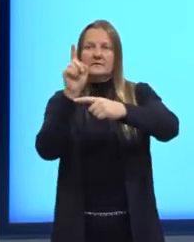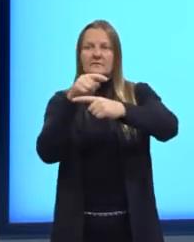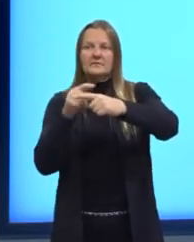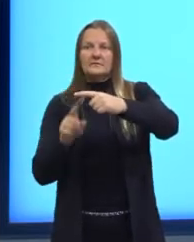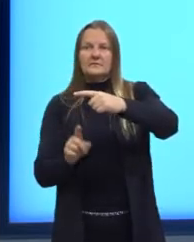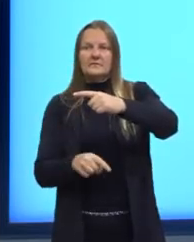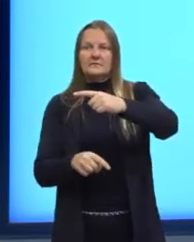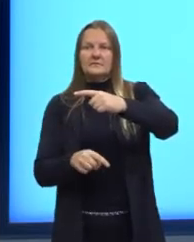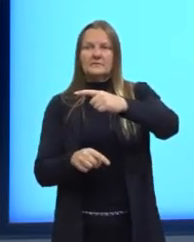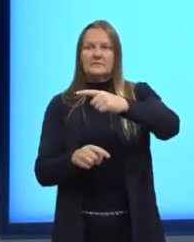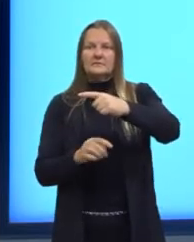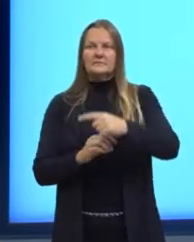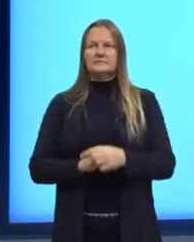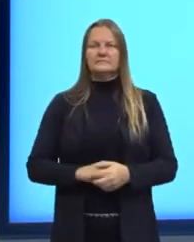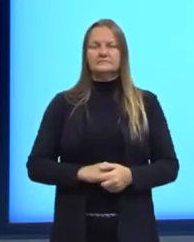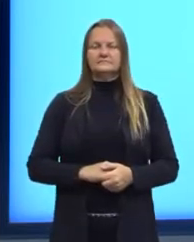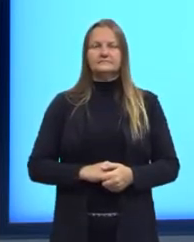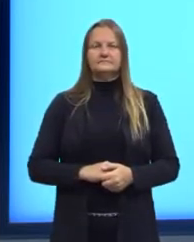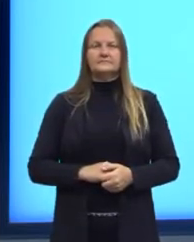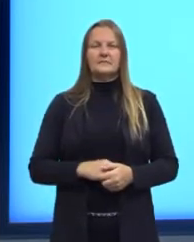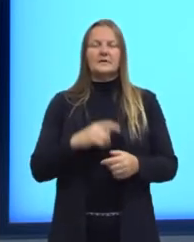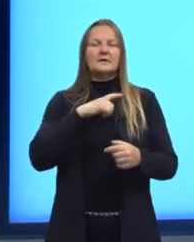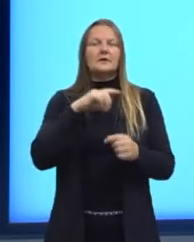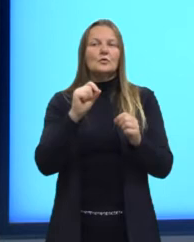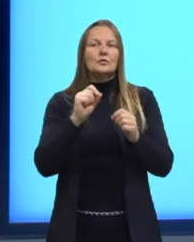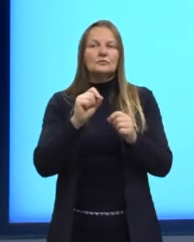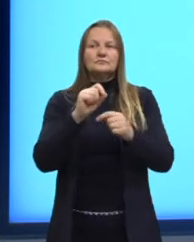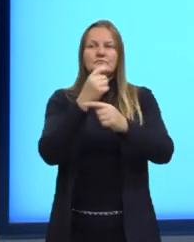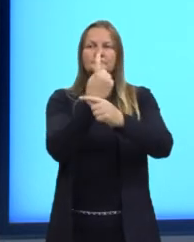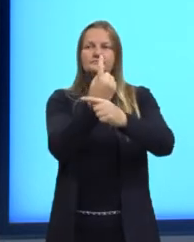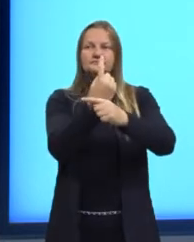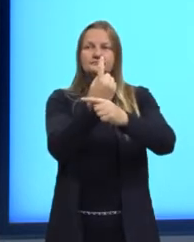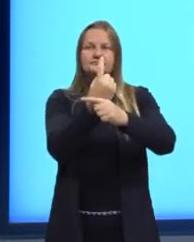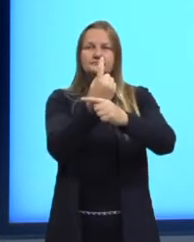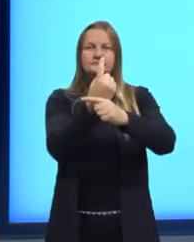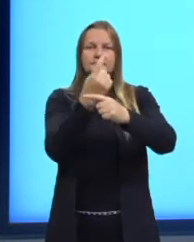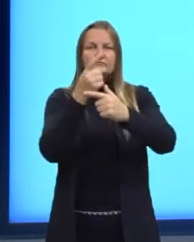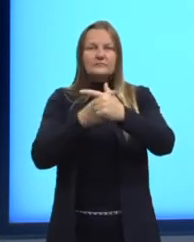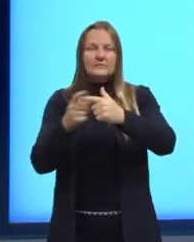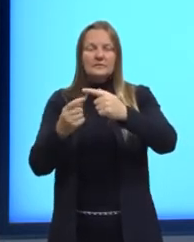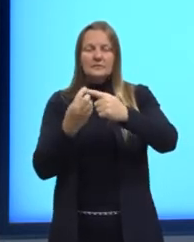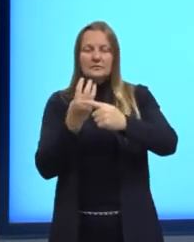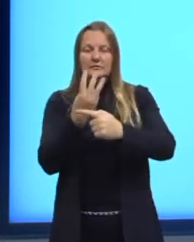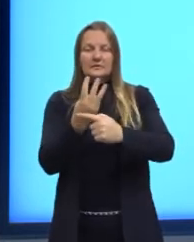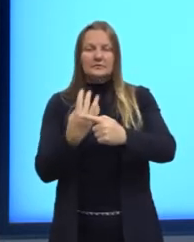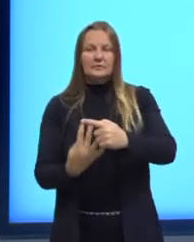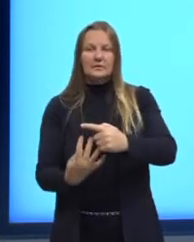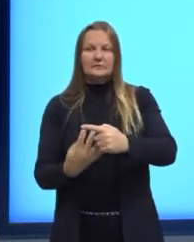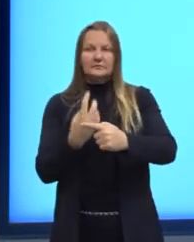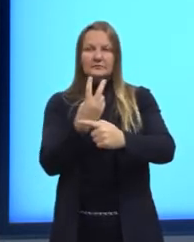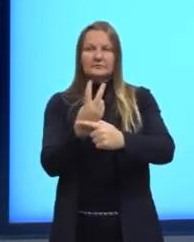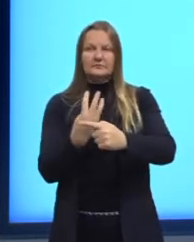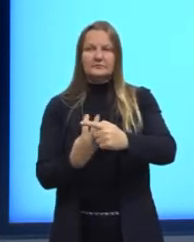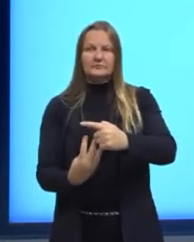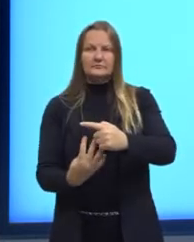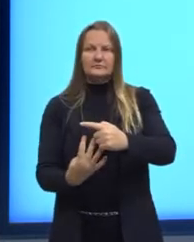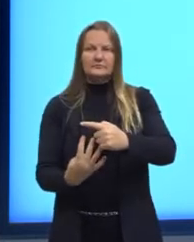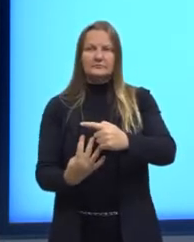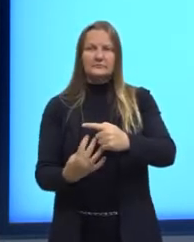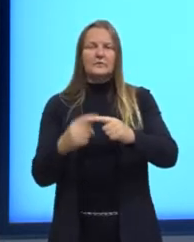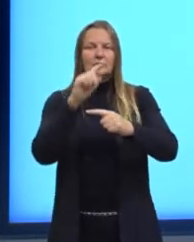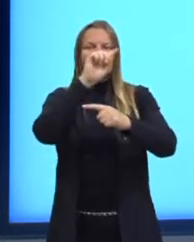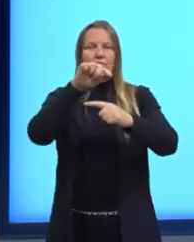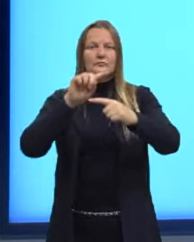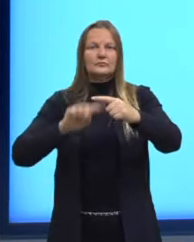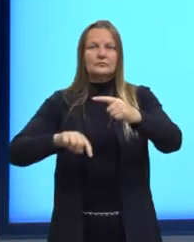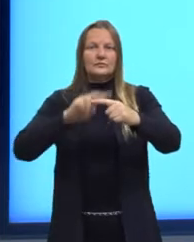simplificado nós teríamos então um dividido por três quartos simplificamos ali então